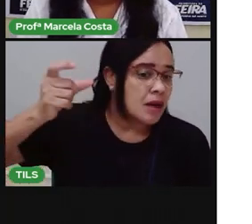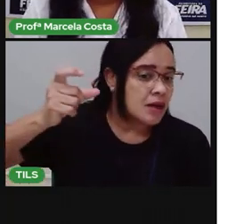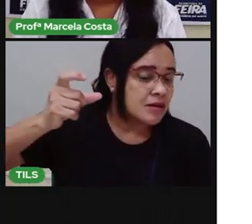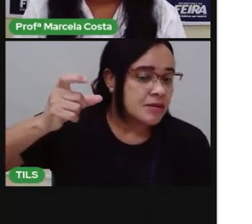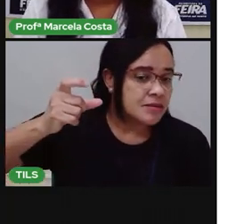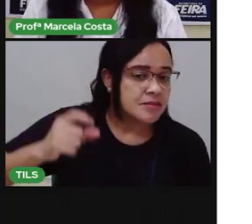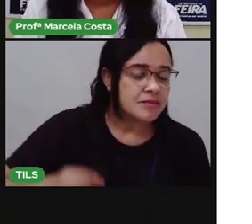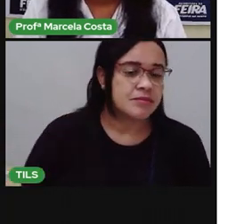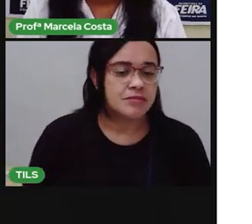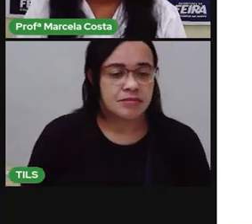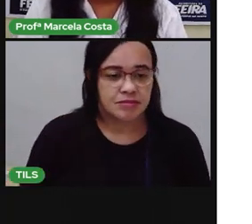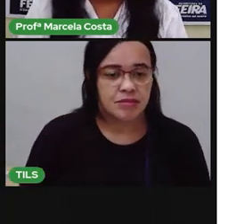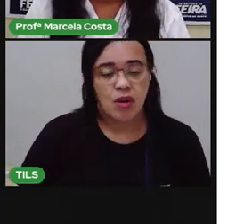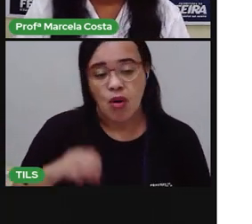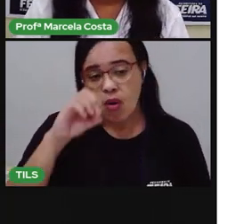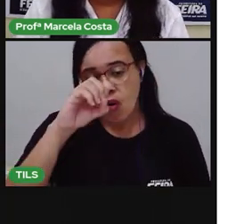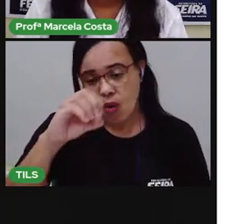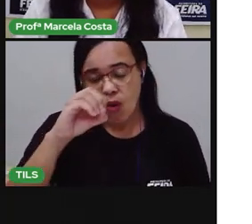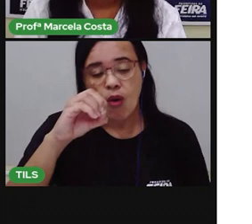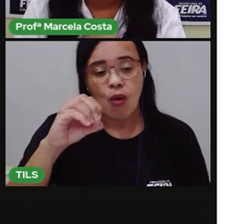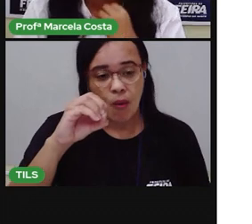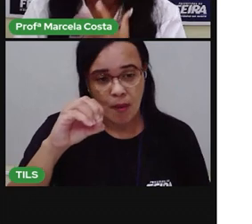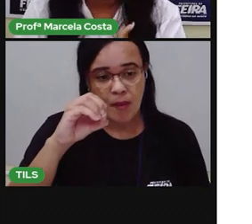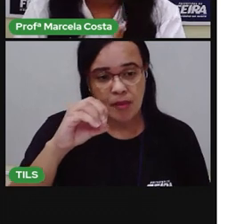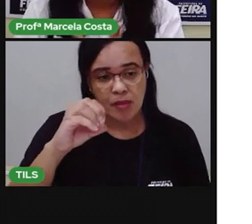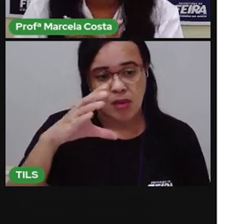É o som do O, né? Você fala